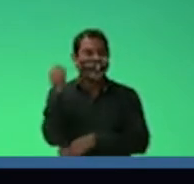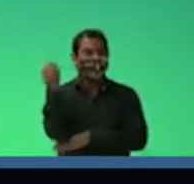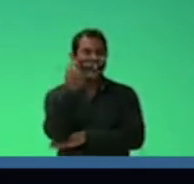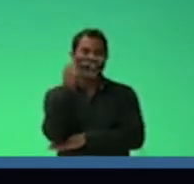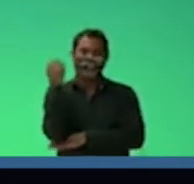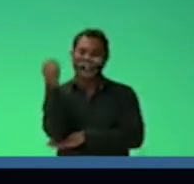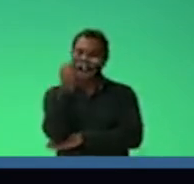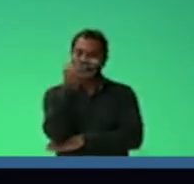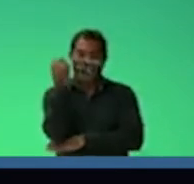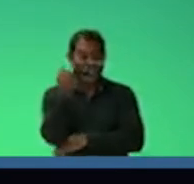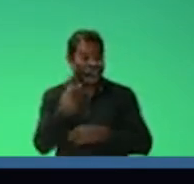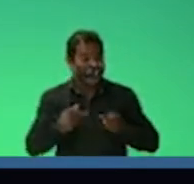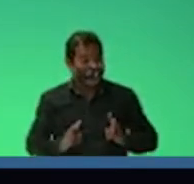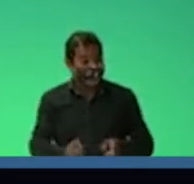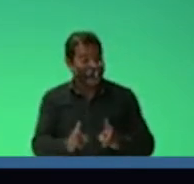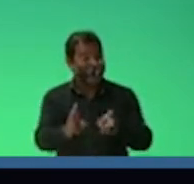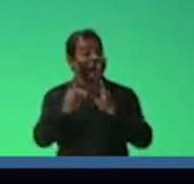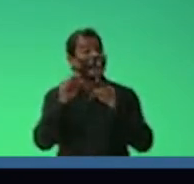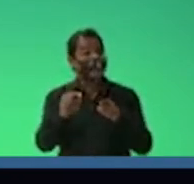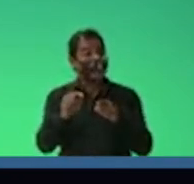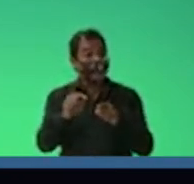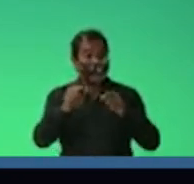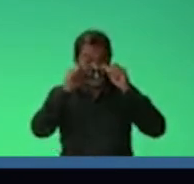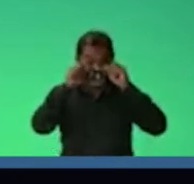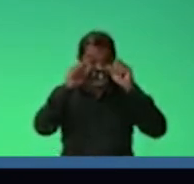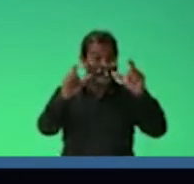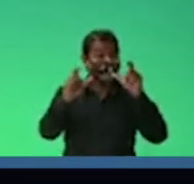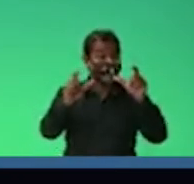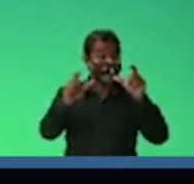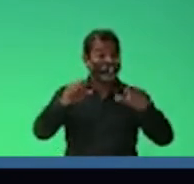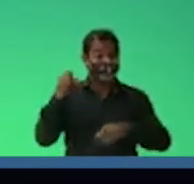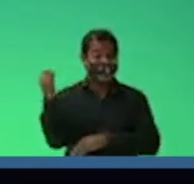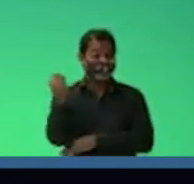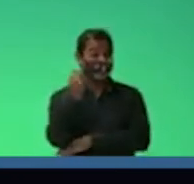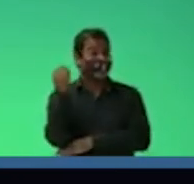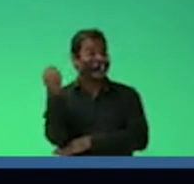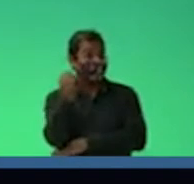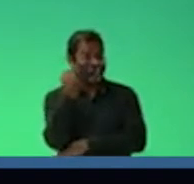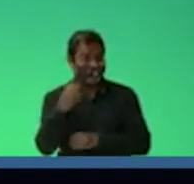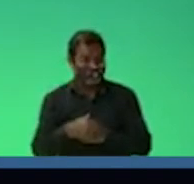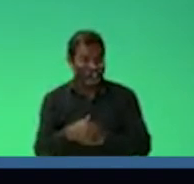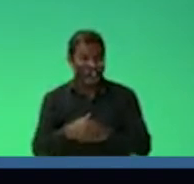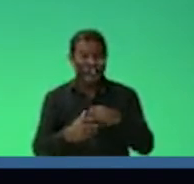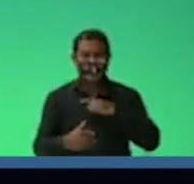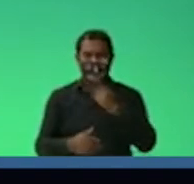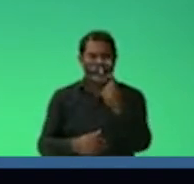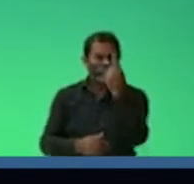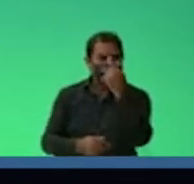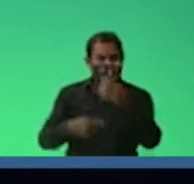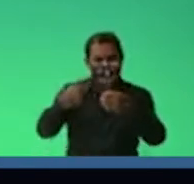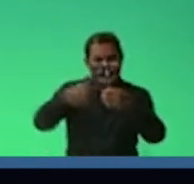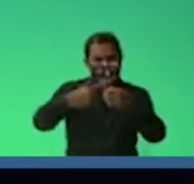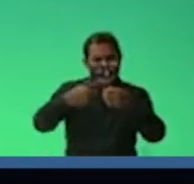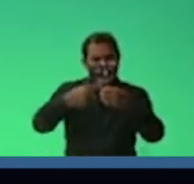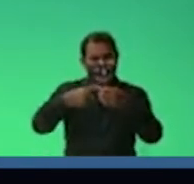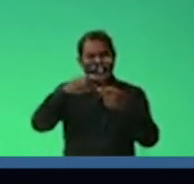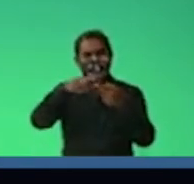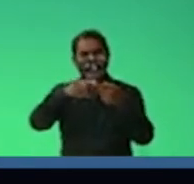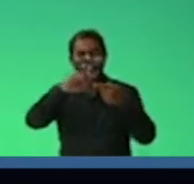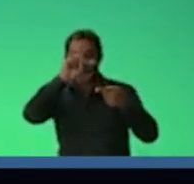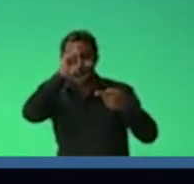Então, significa que nós continuamos em alerta. Temos apenas um único município